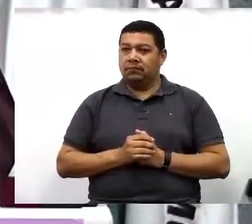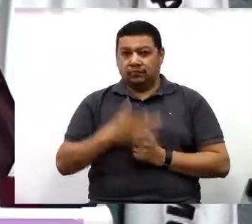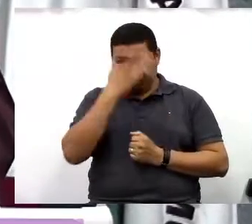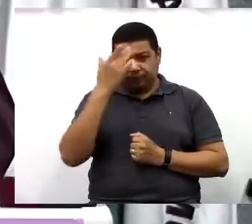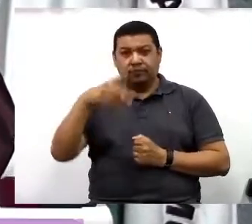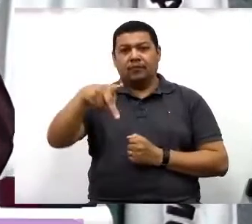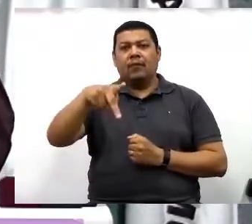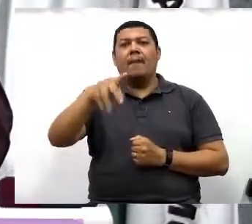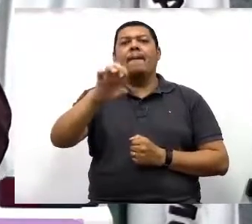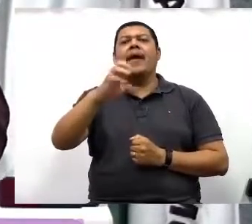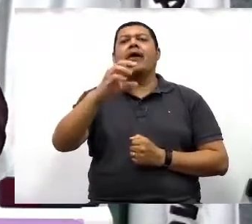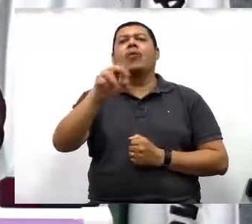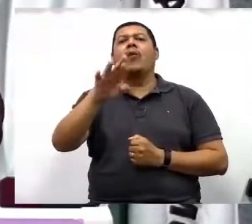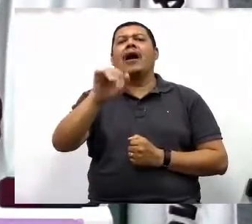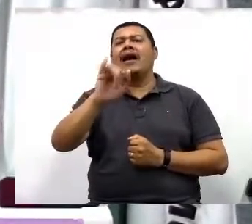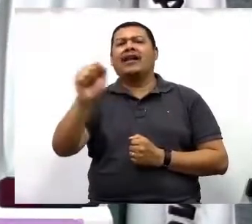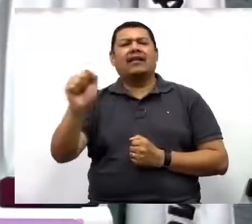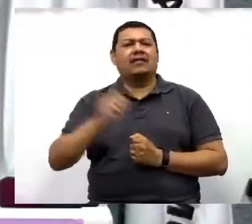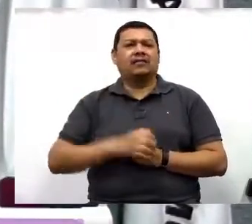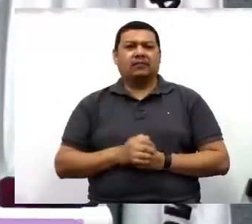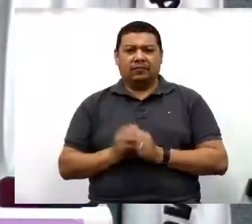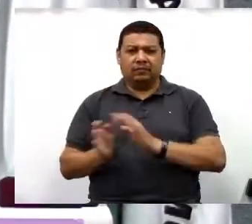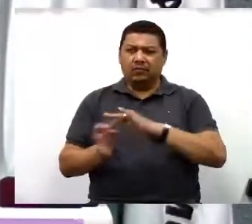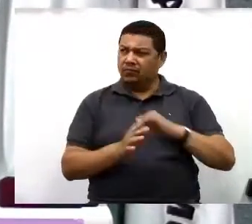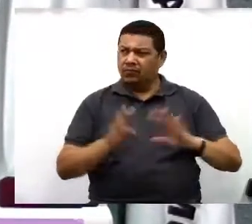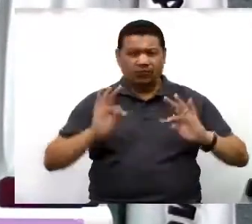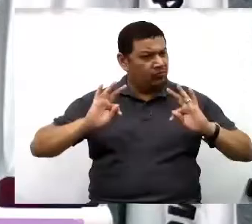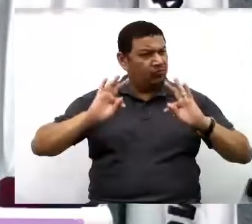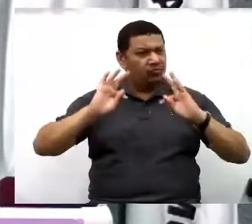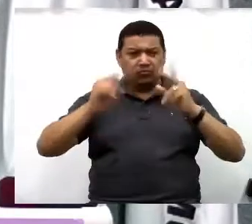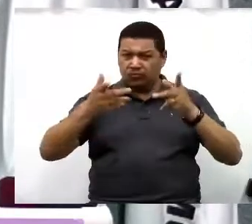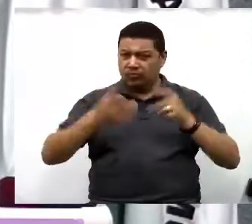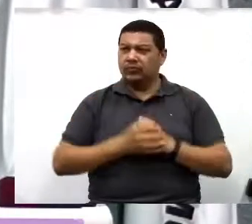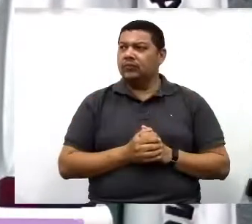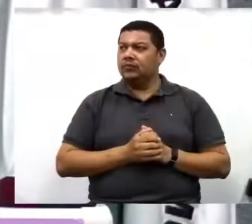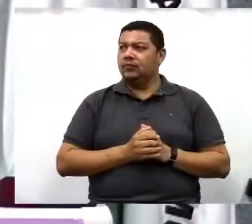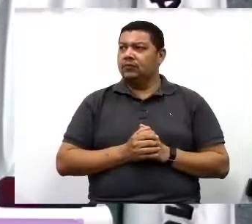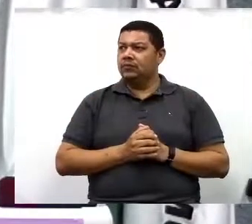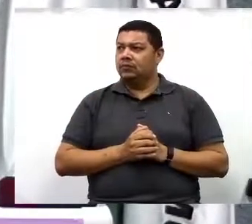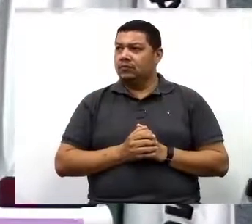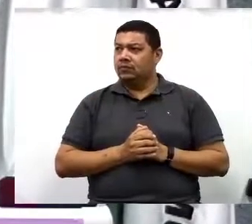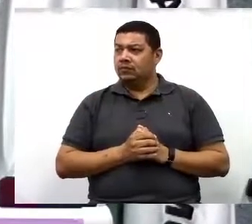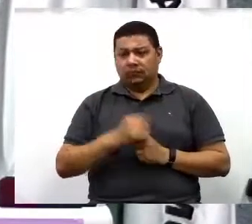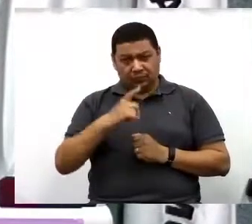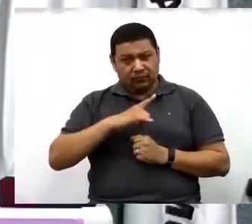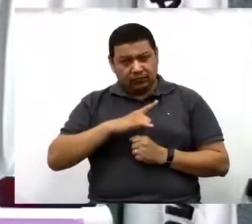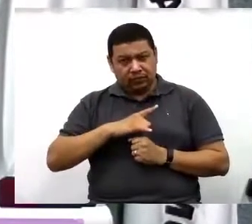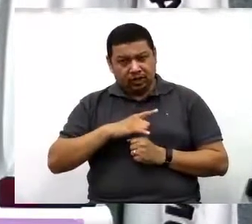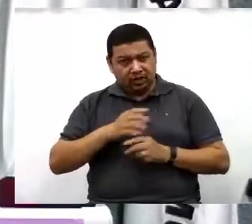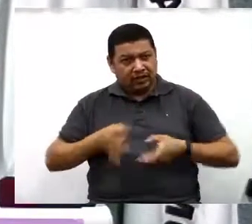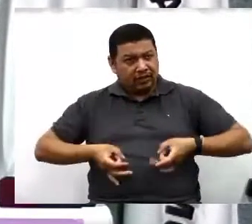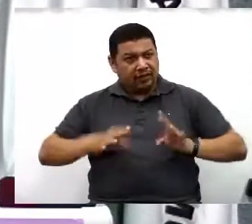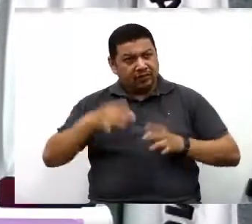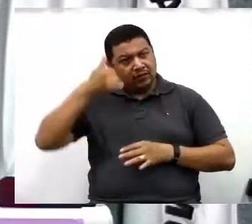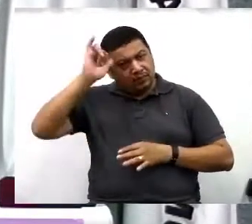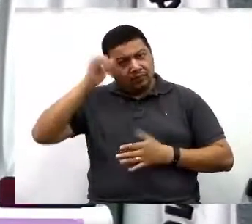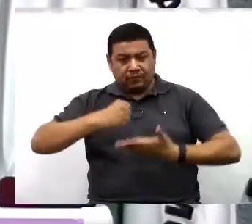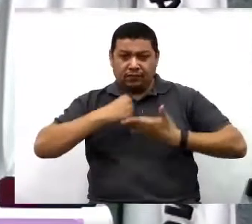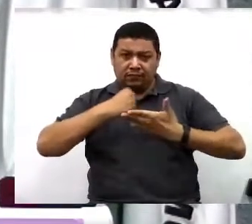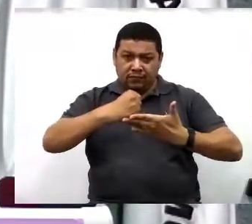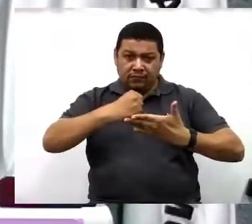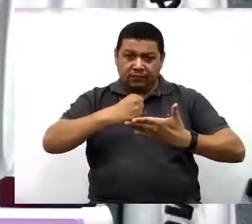pecuária, Robão, todos os meninos aí que mexem com boi,